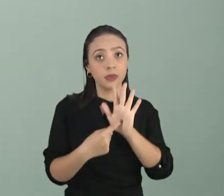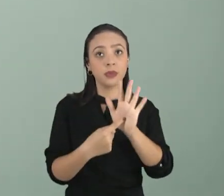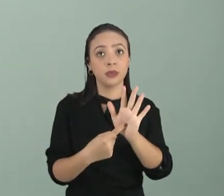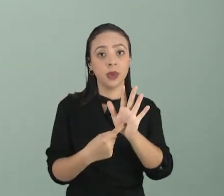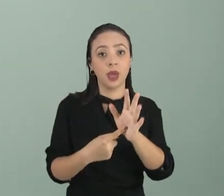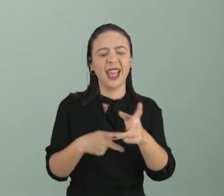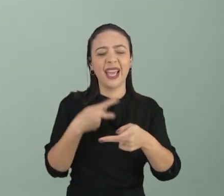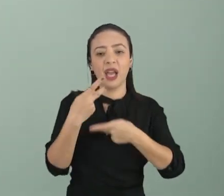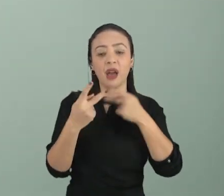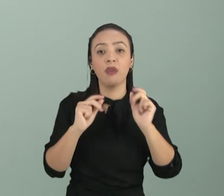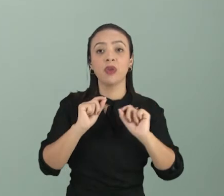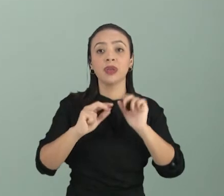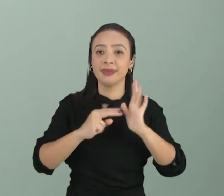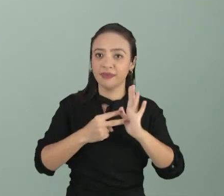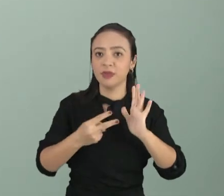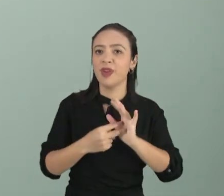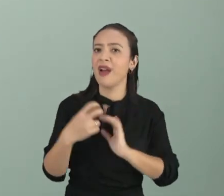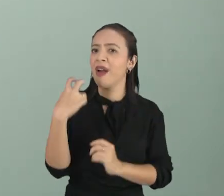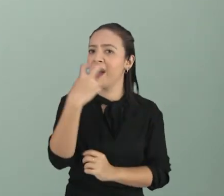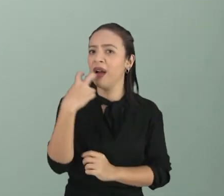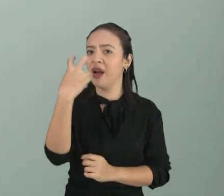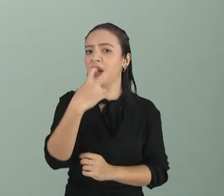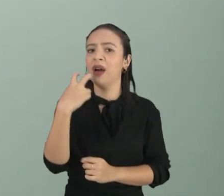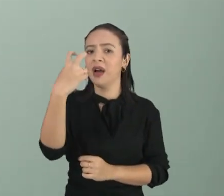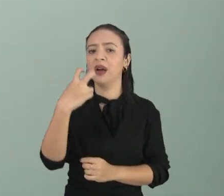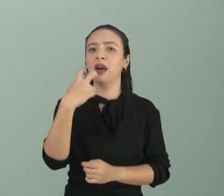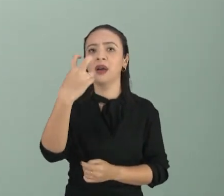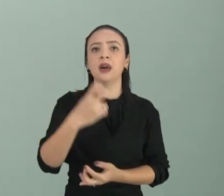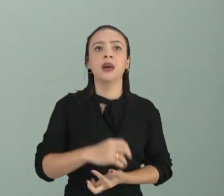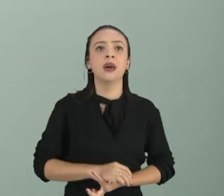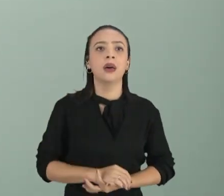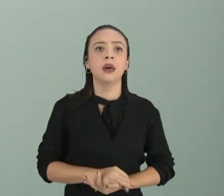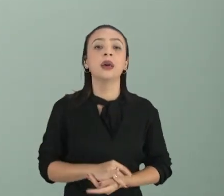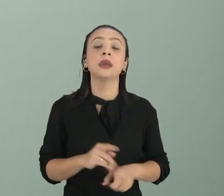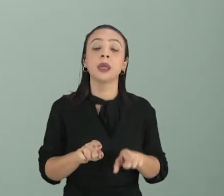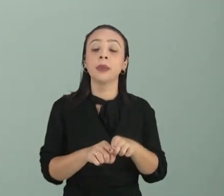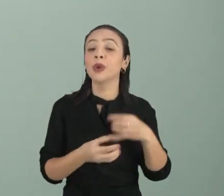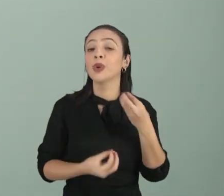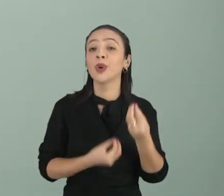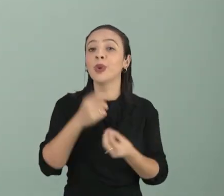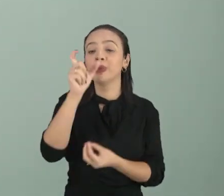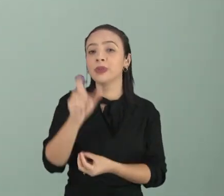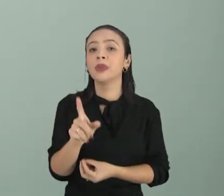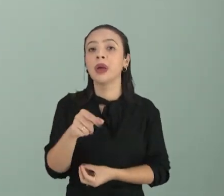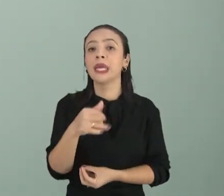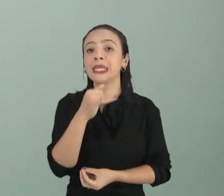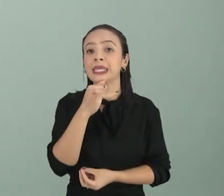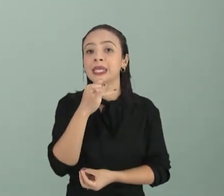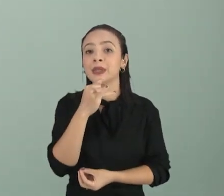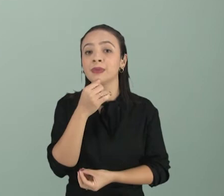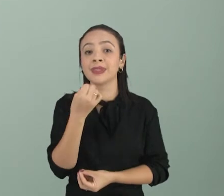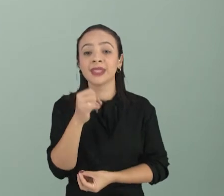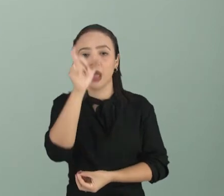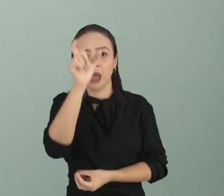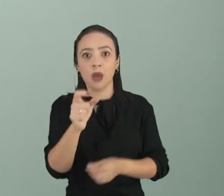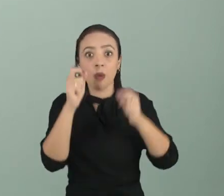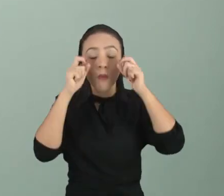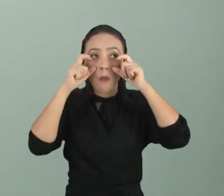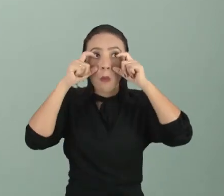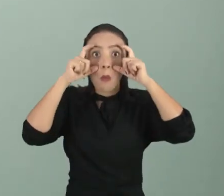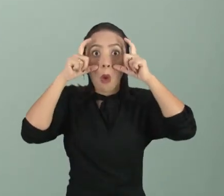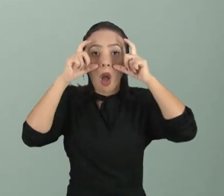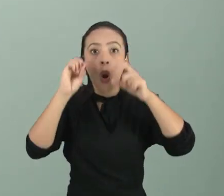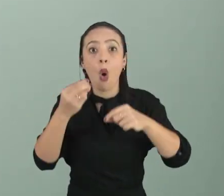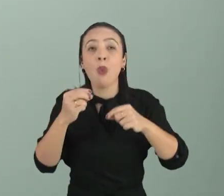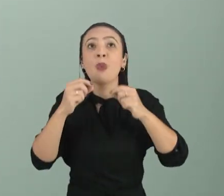aquela fala se trata de um grito, além de como o personagem ele vai estar, com a boca mais aberta, com os olhos